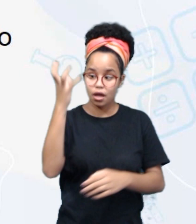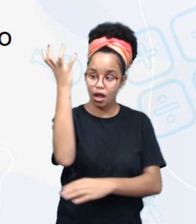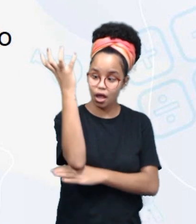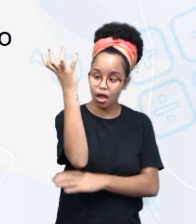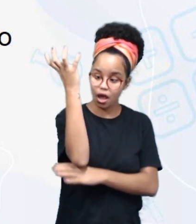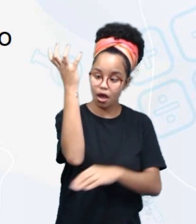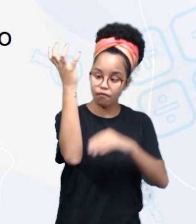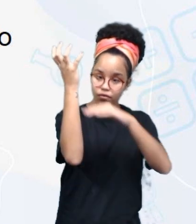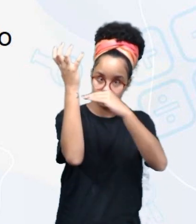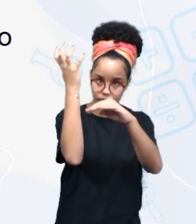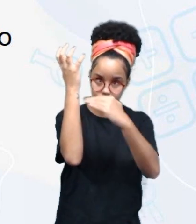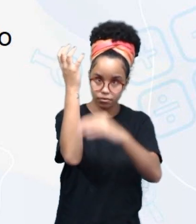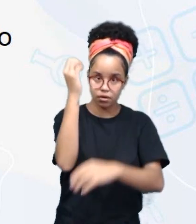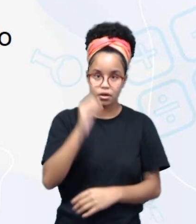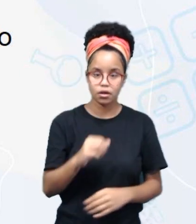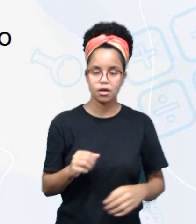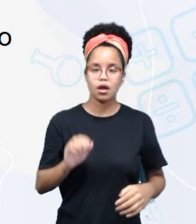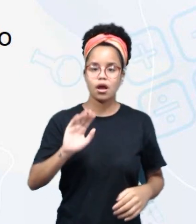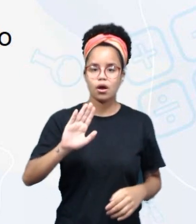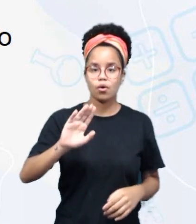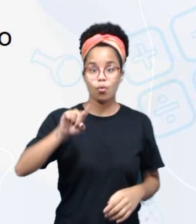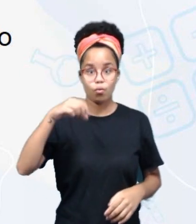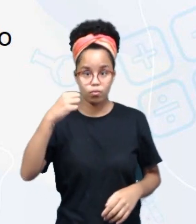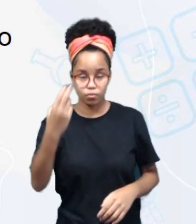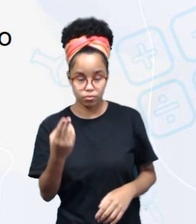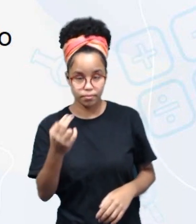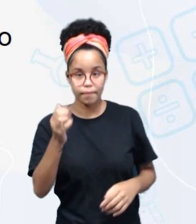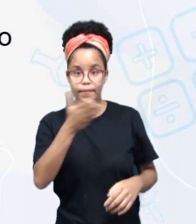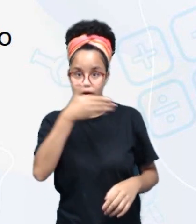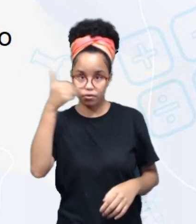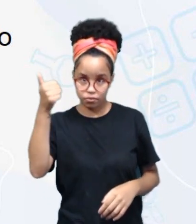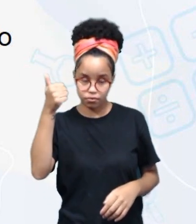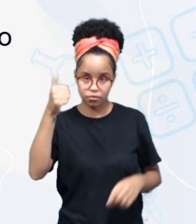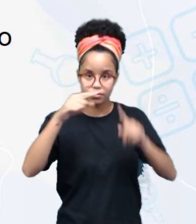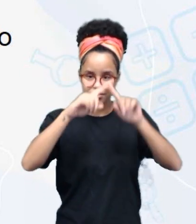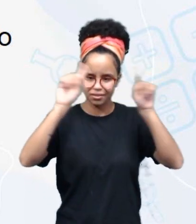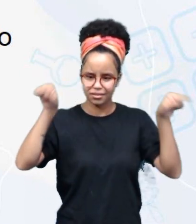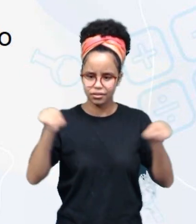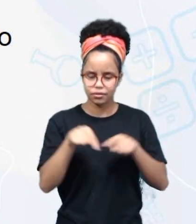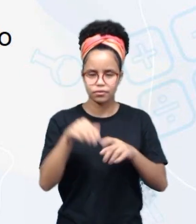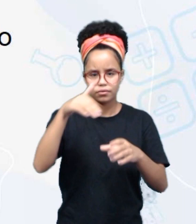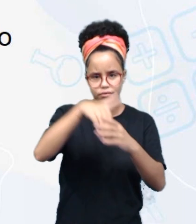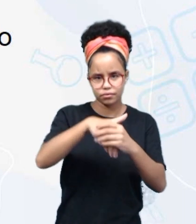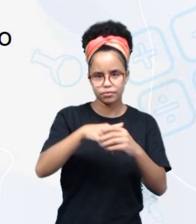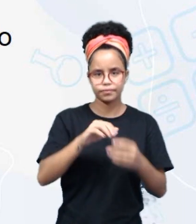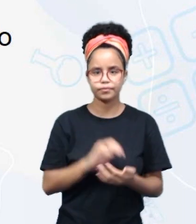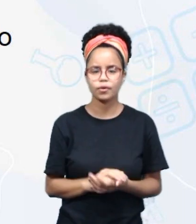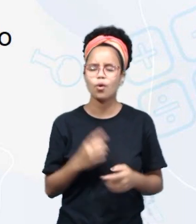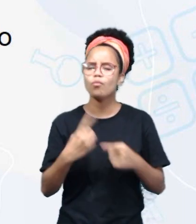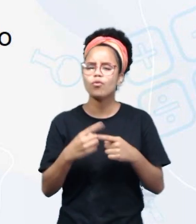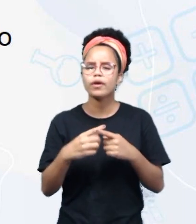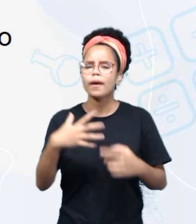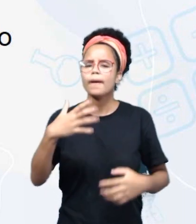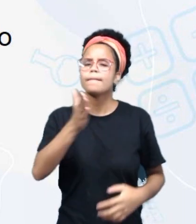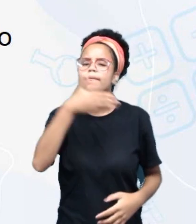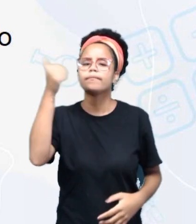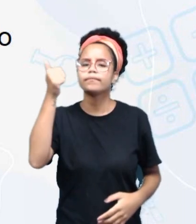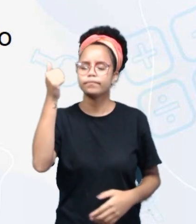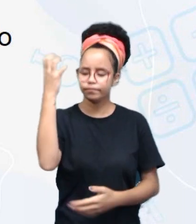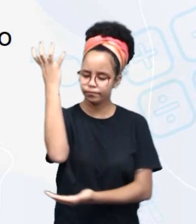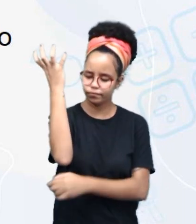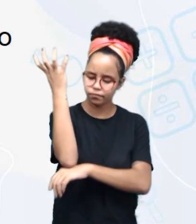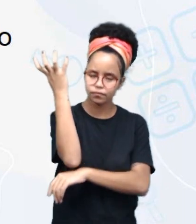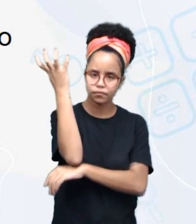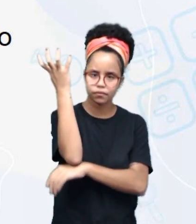árvore do que em uma sala fechada? Por que a gente se sente melhor embaixo de uma árvore? Você consegue explicar com